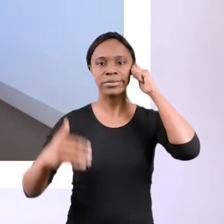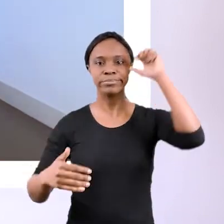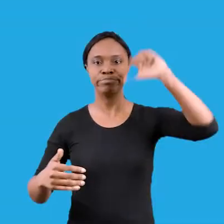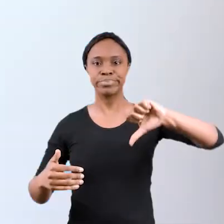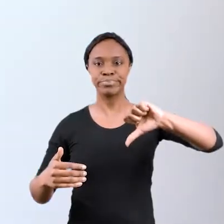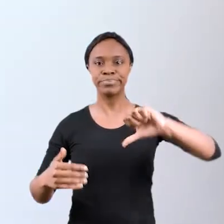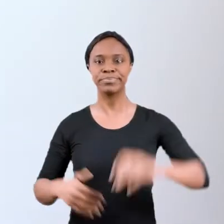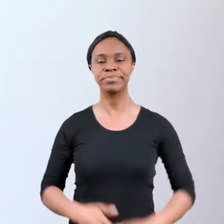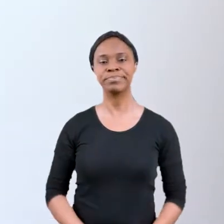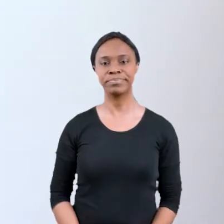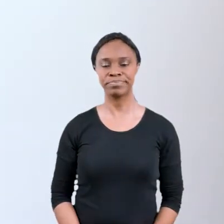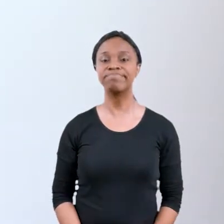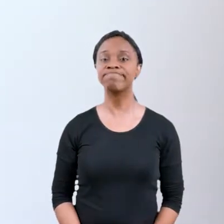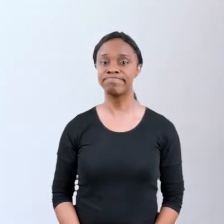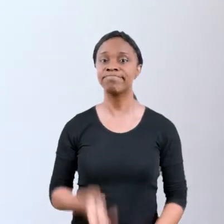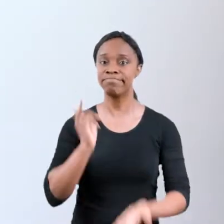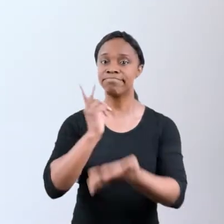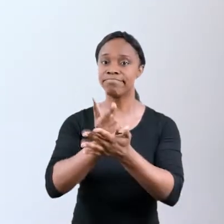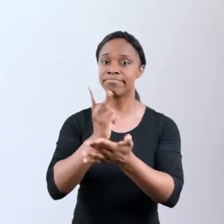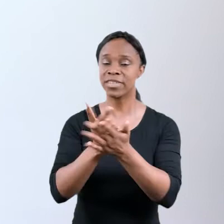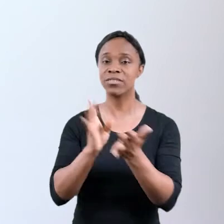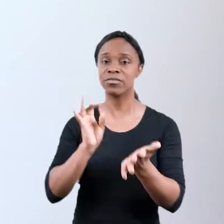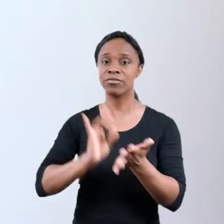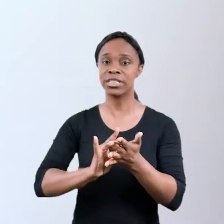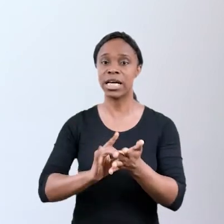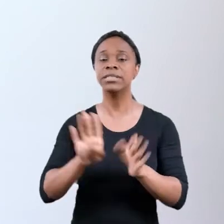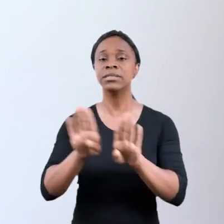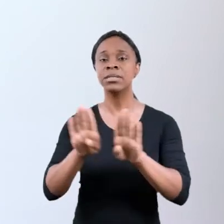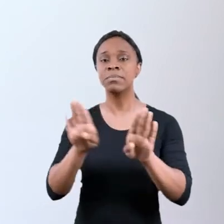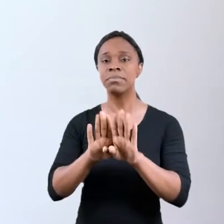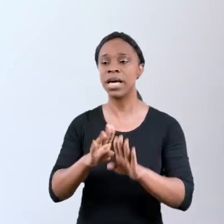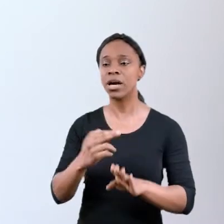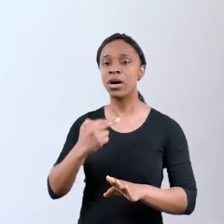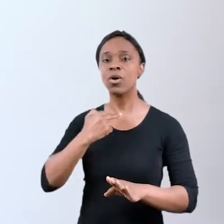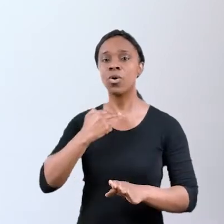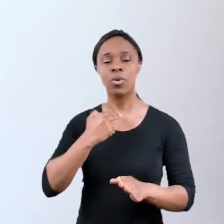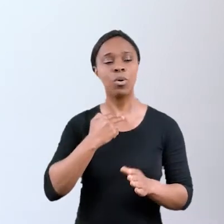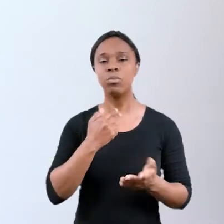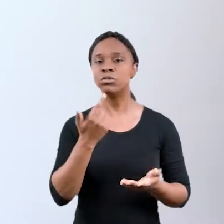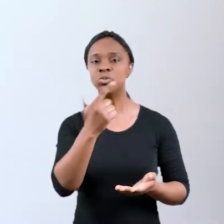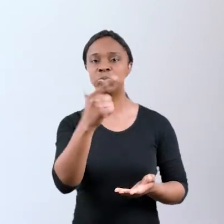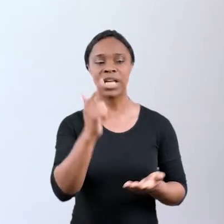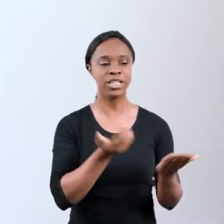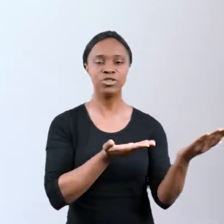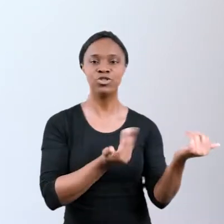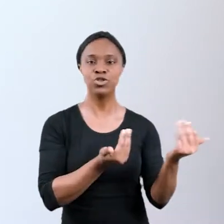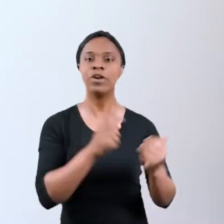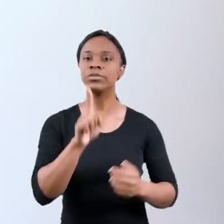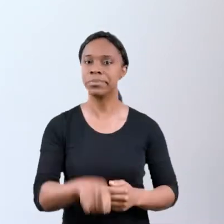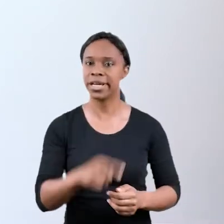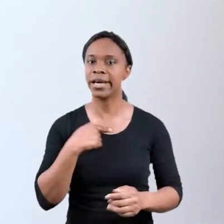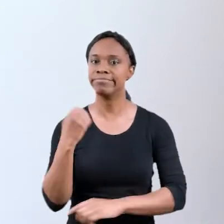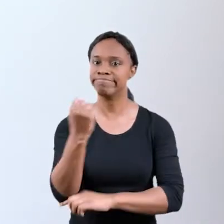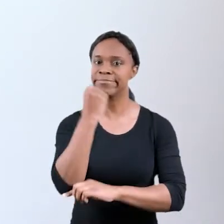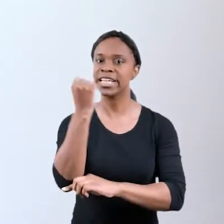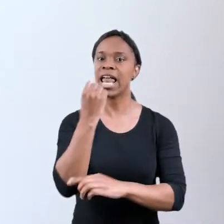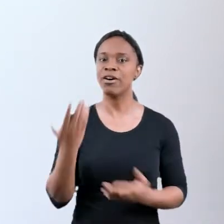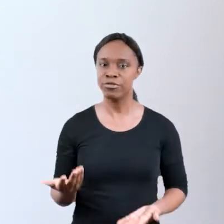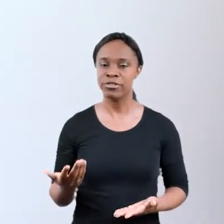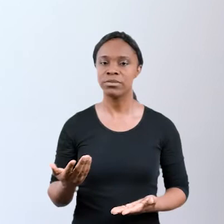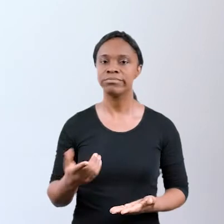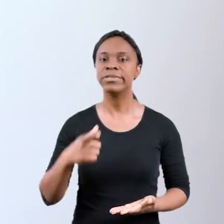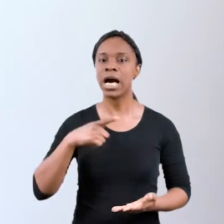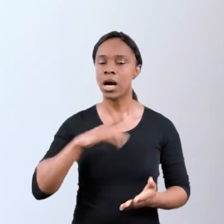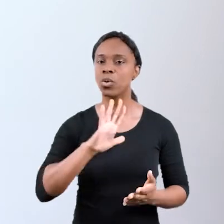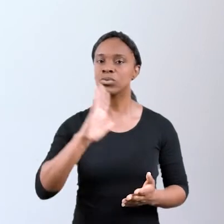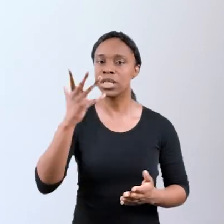na pior. Isso mesmo. E a taxa de desocupação de jovens é outro dado preocupante que também afeta mais